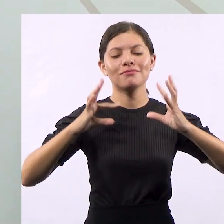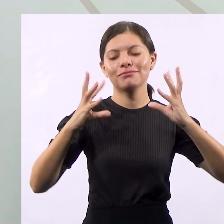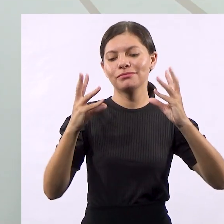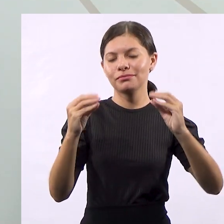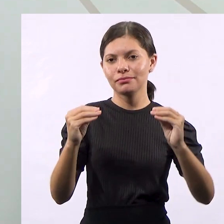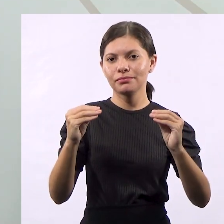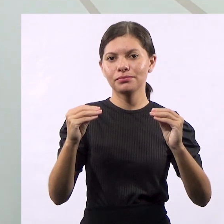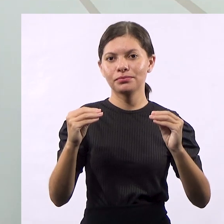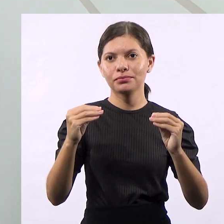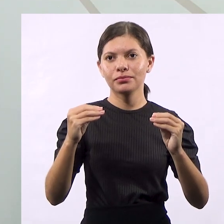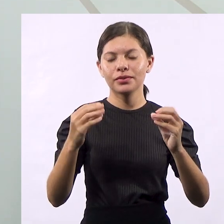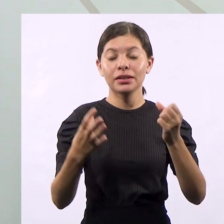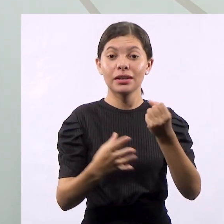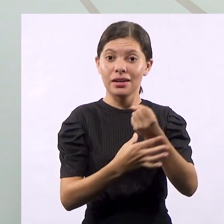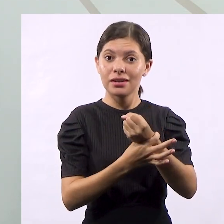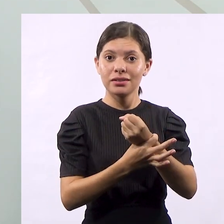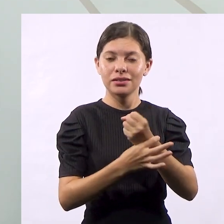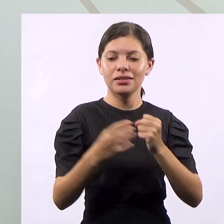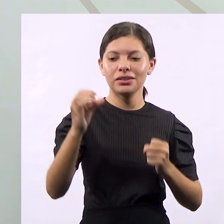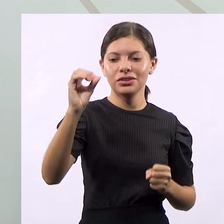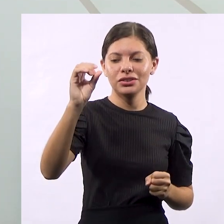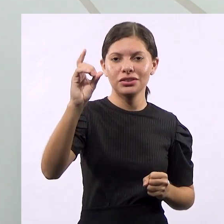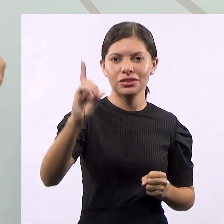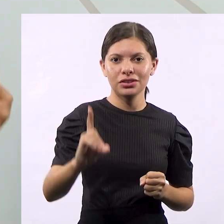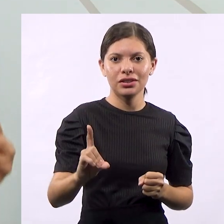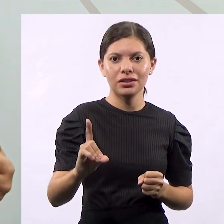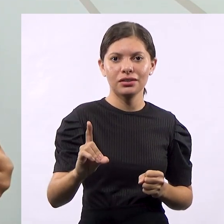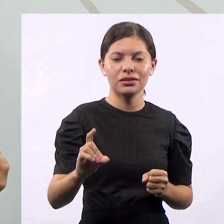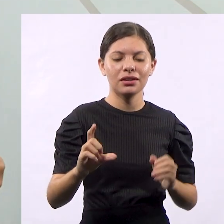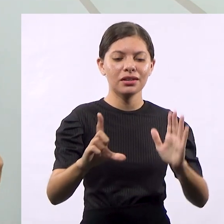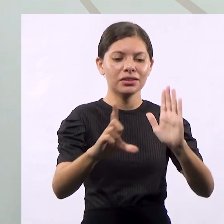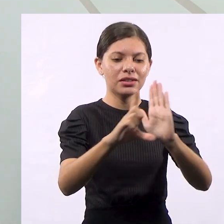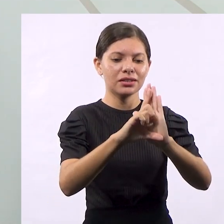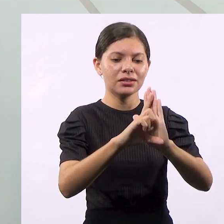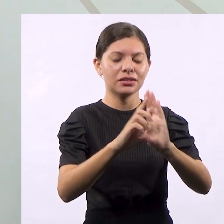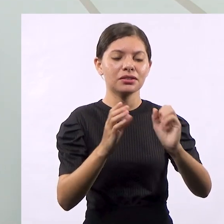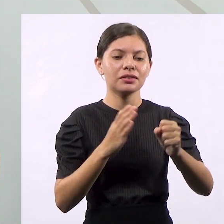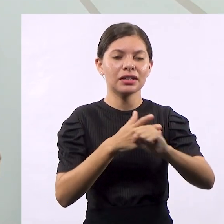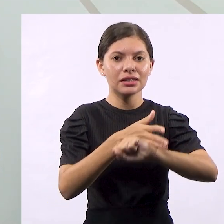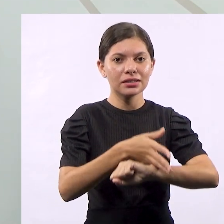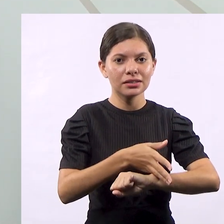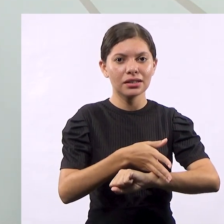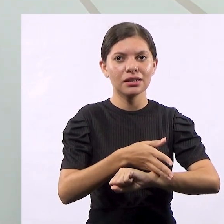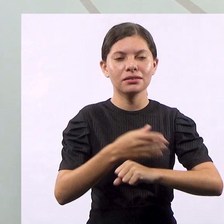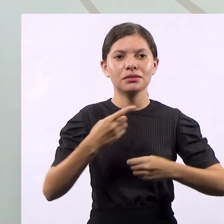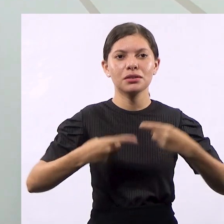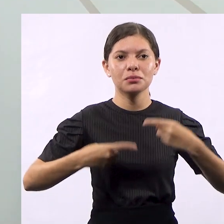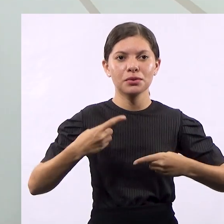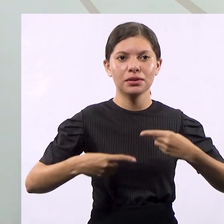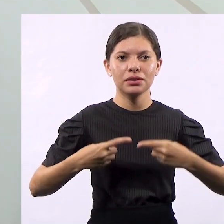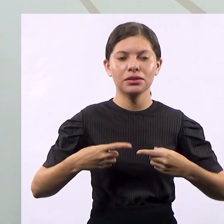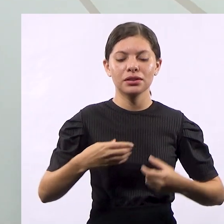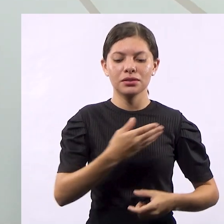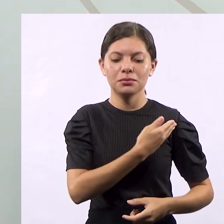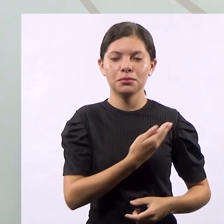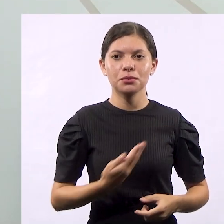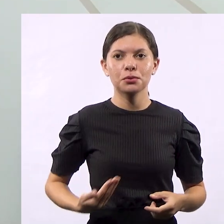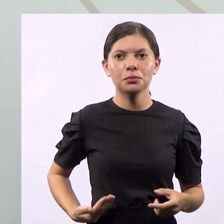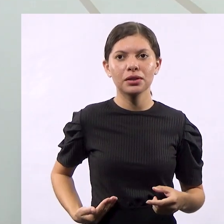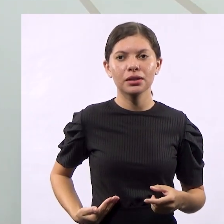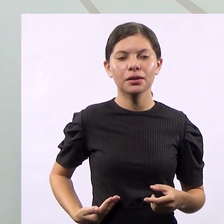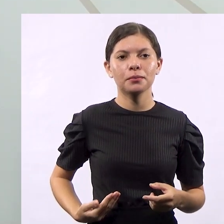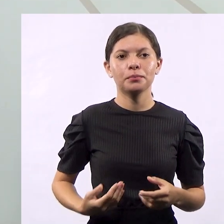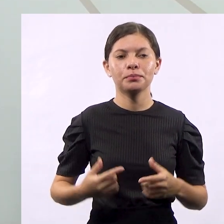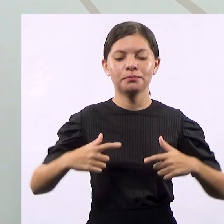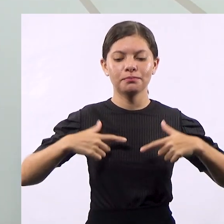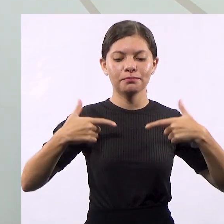ela tem que garantir esses direitos. E é por meio da legislação que vai dar o acesso, as políticas públicas são os